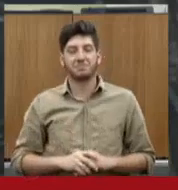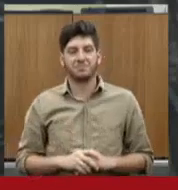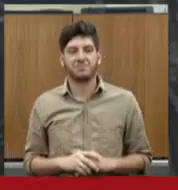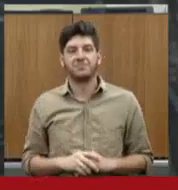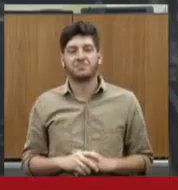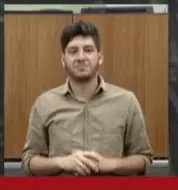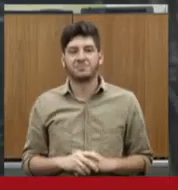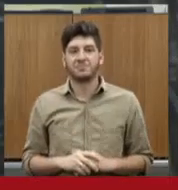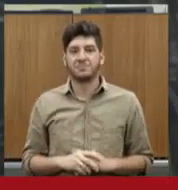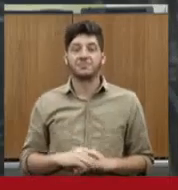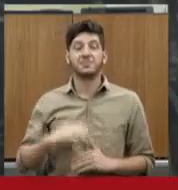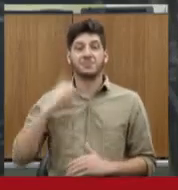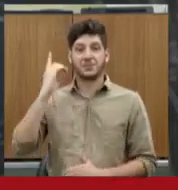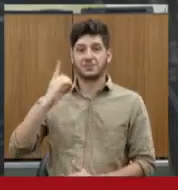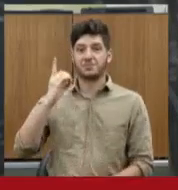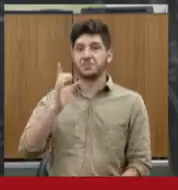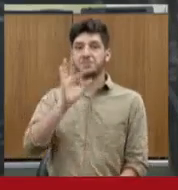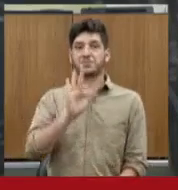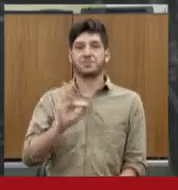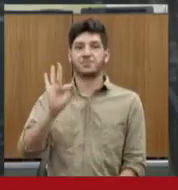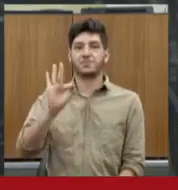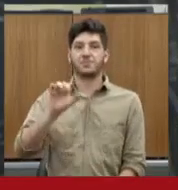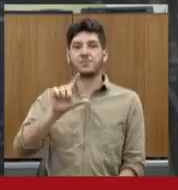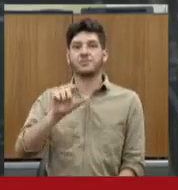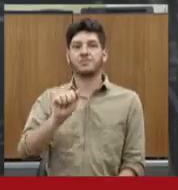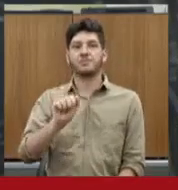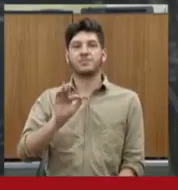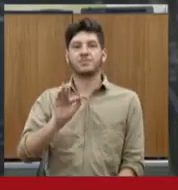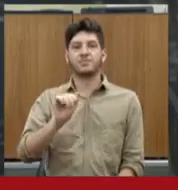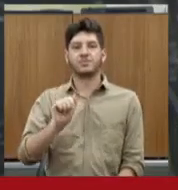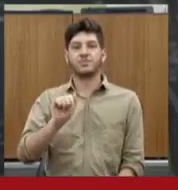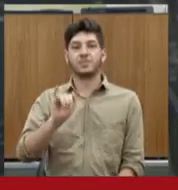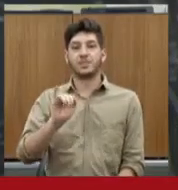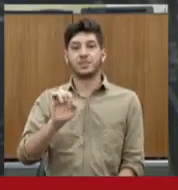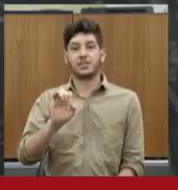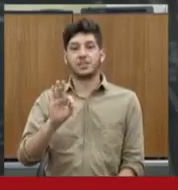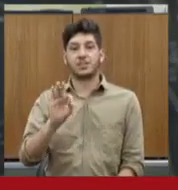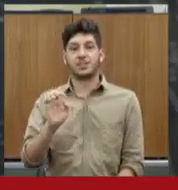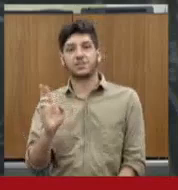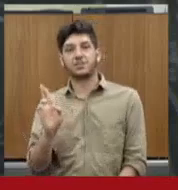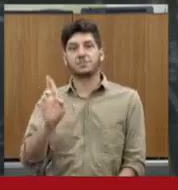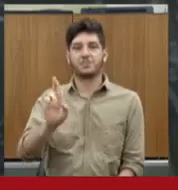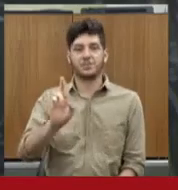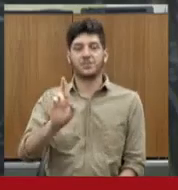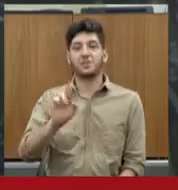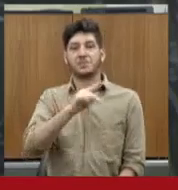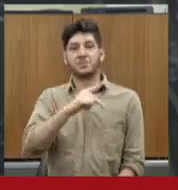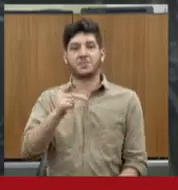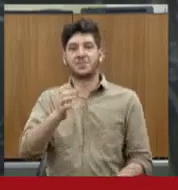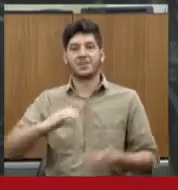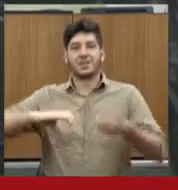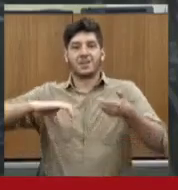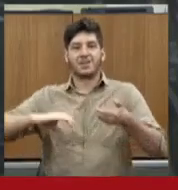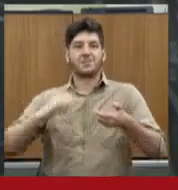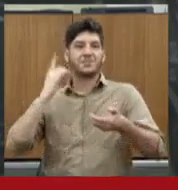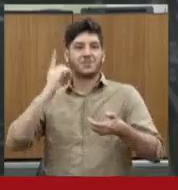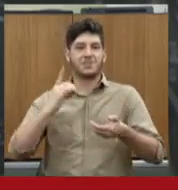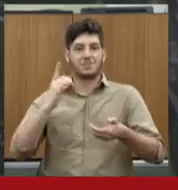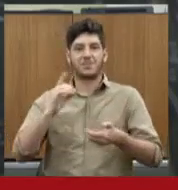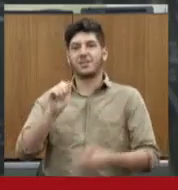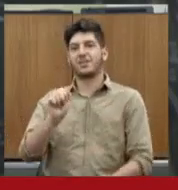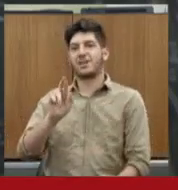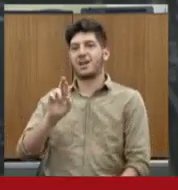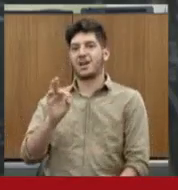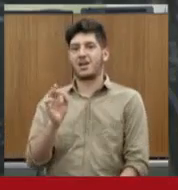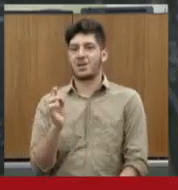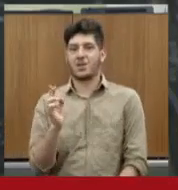Excelentíssimo senhor deputado federal Lafayette de Andrada, representando o presidente da Câmara dos Deputados, o deputado Arthur Lira. Excelentíssimo